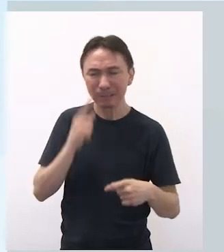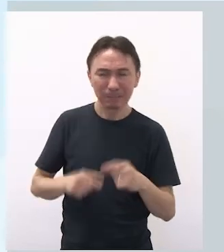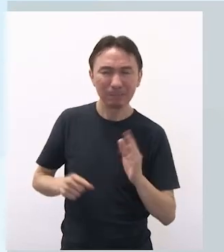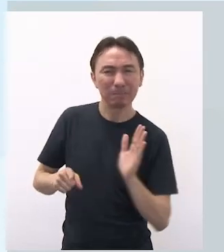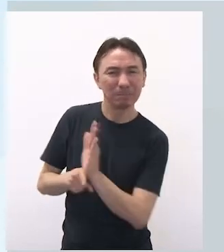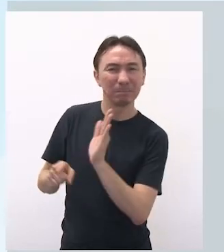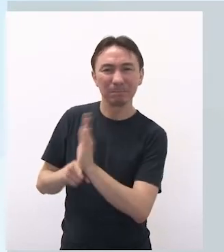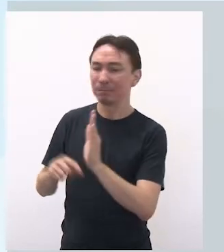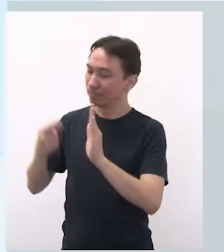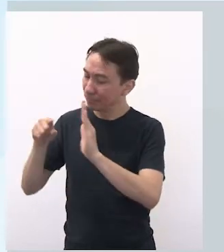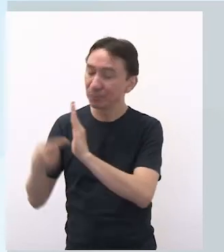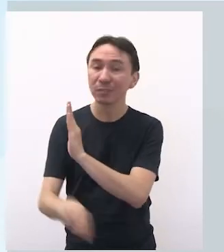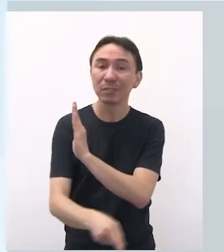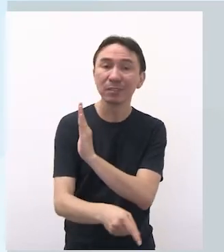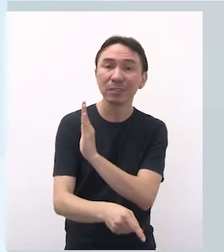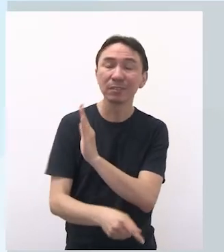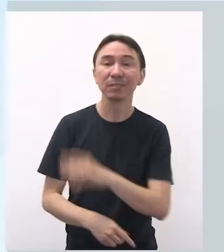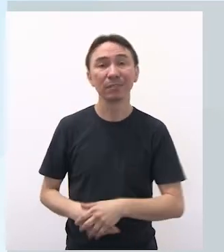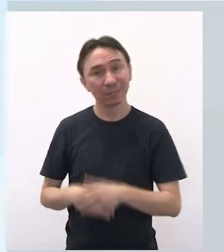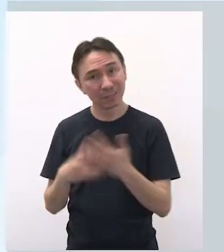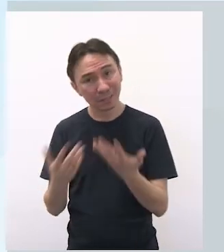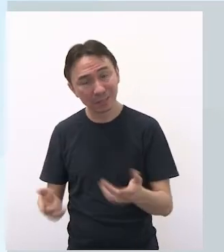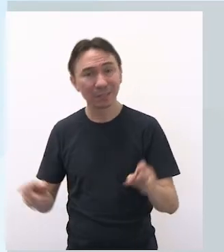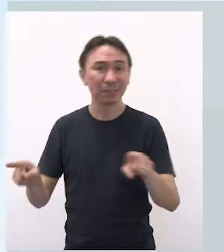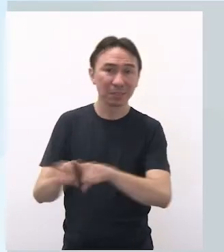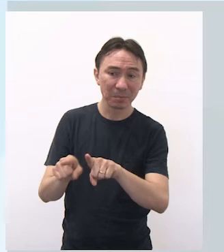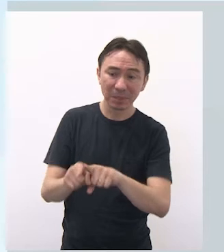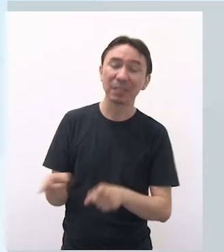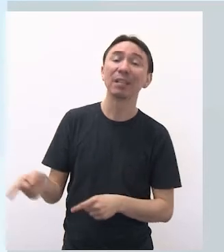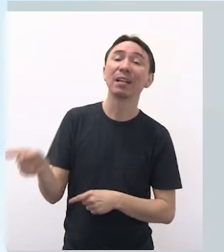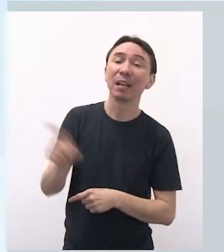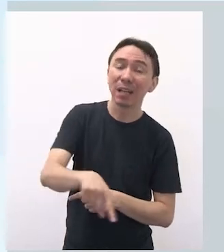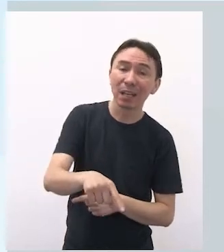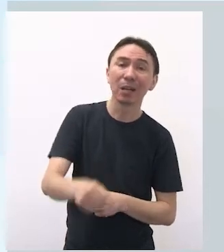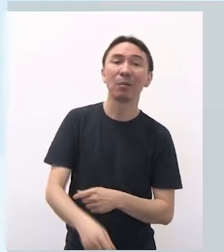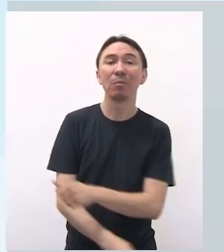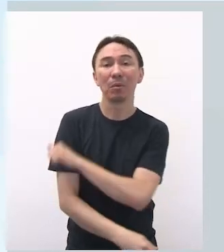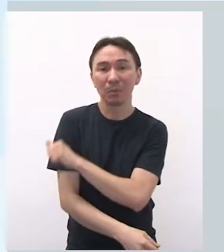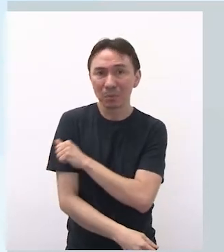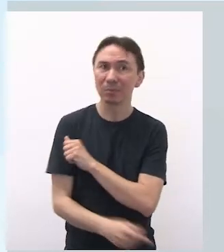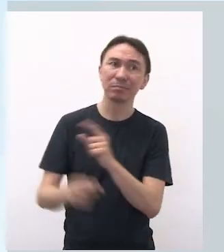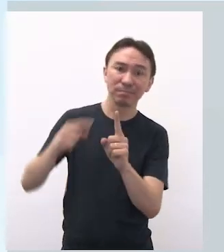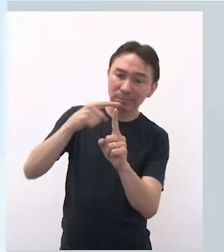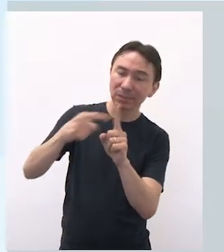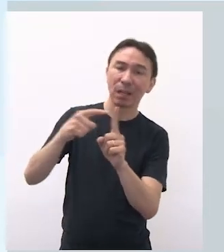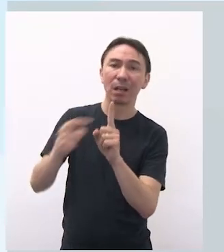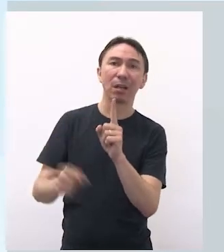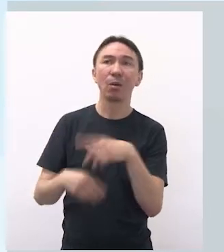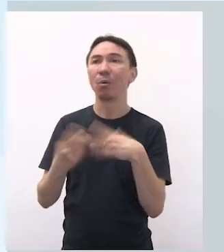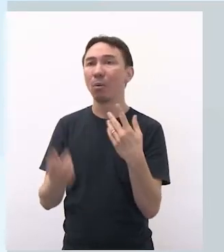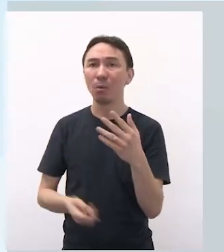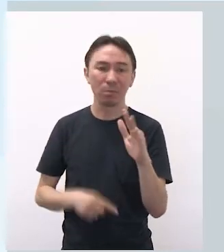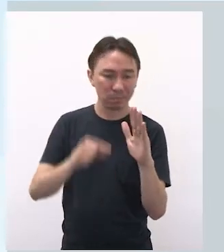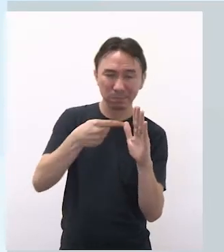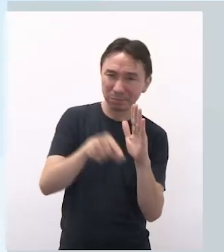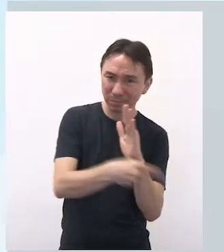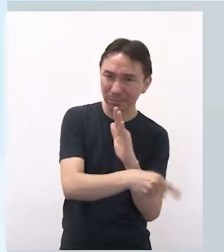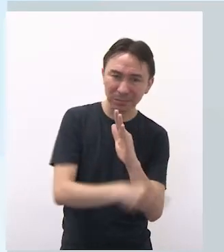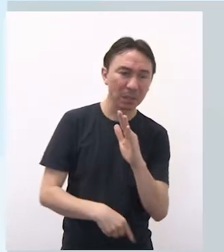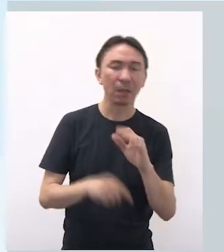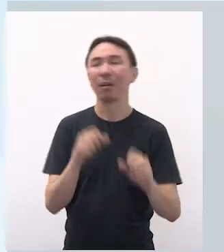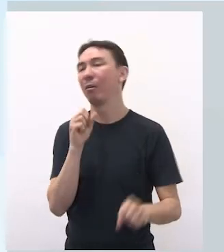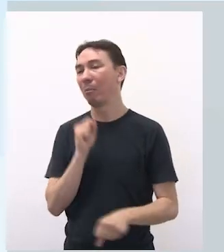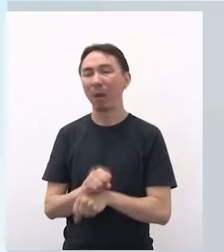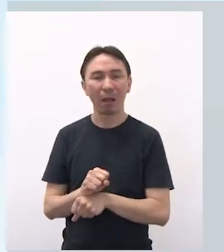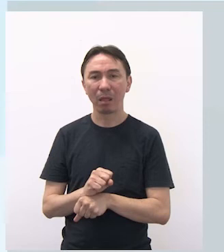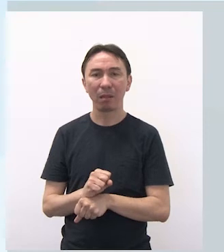garanto que aquele meu aluno que está no nível mediano ou que está no nível avançado, continue avançando cada vez mais. Que